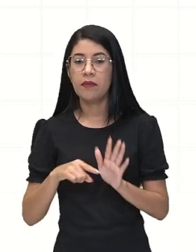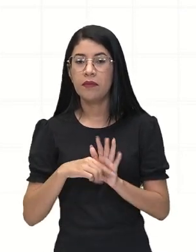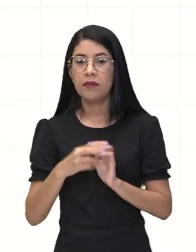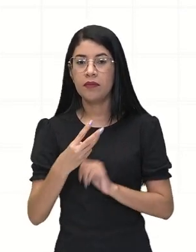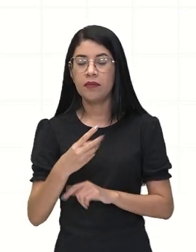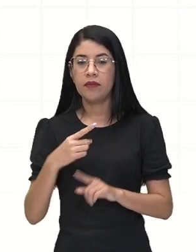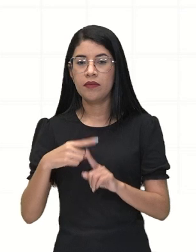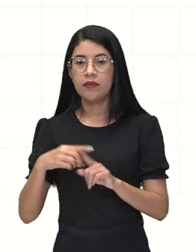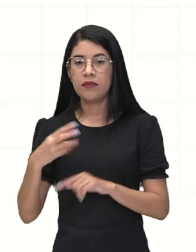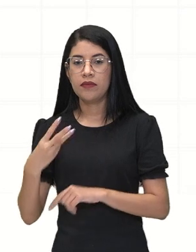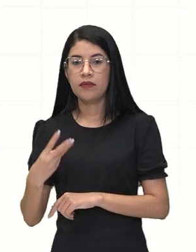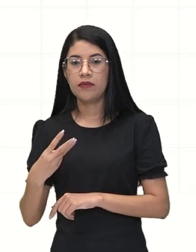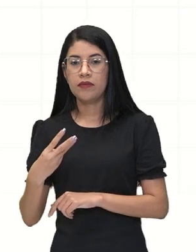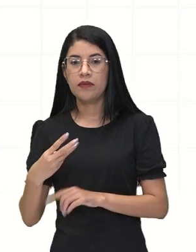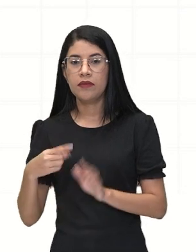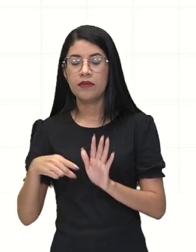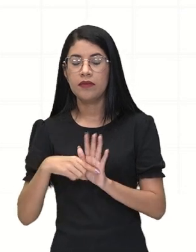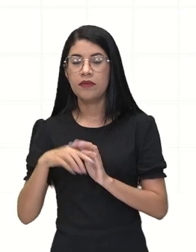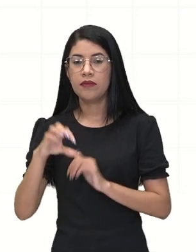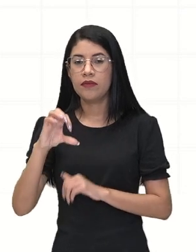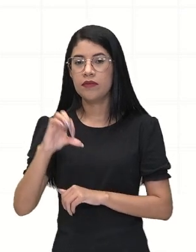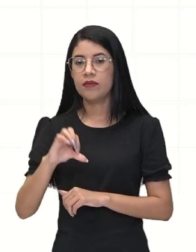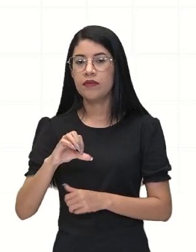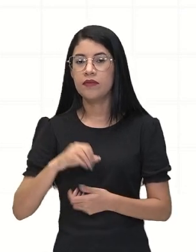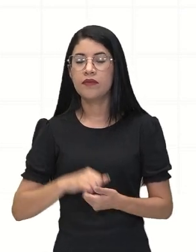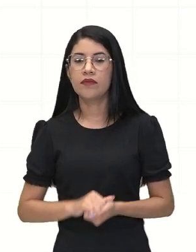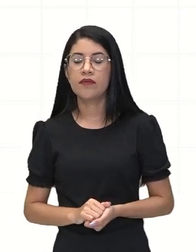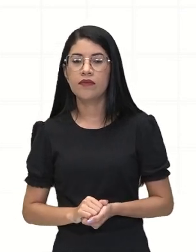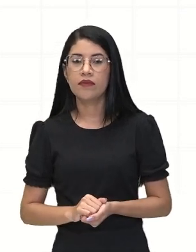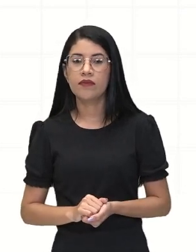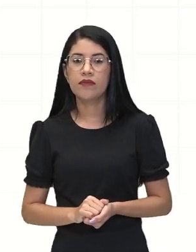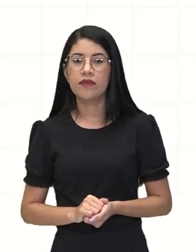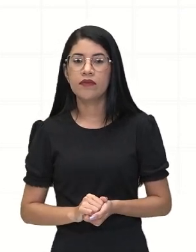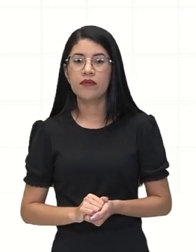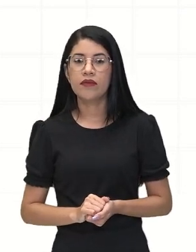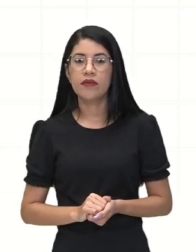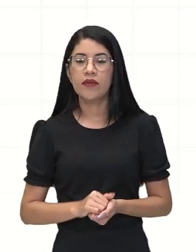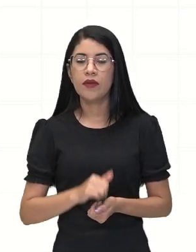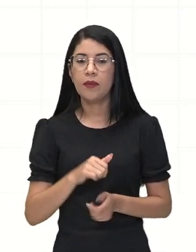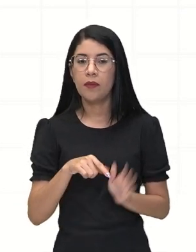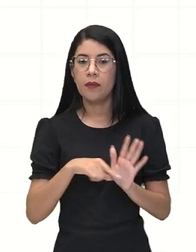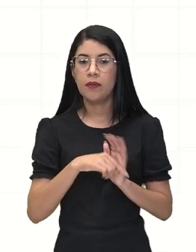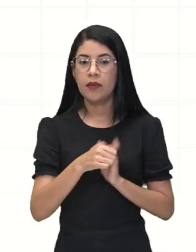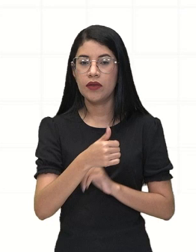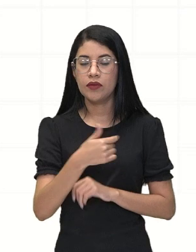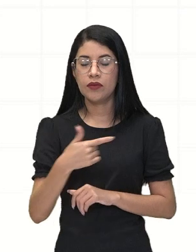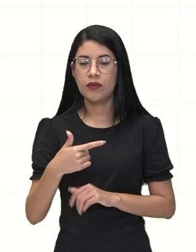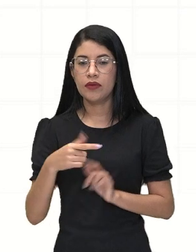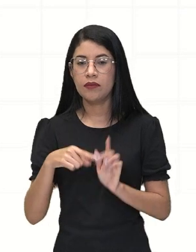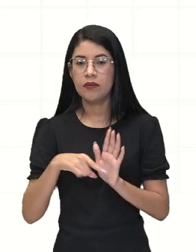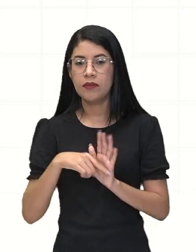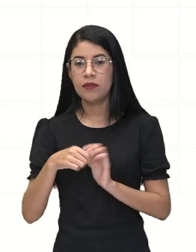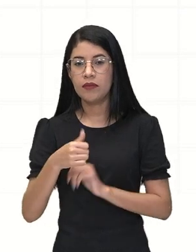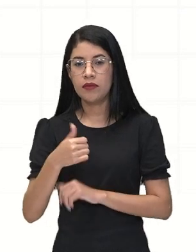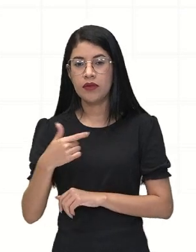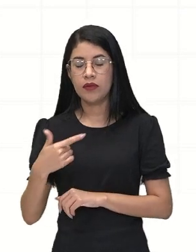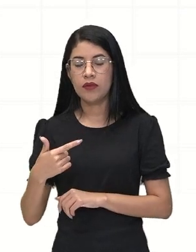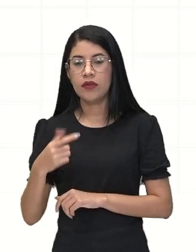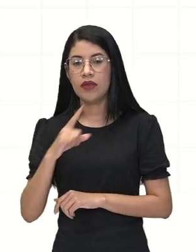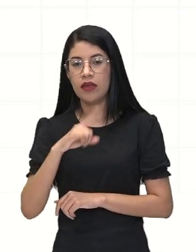dá menos 9. E aí, ó, menos 12 mais 12, zero. Então, eu vou ter